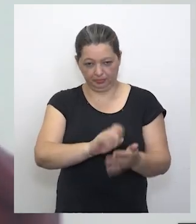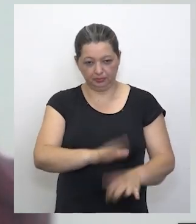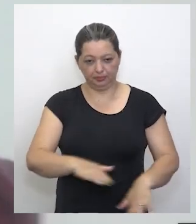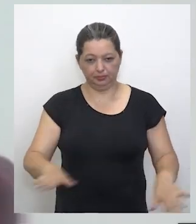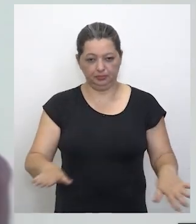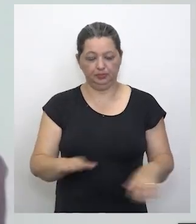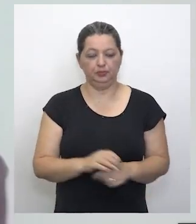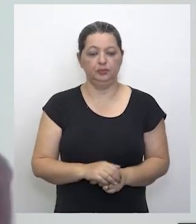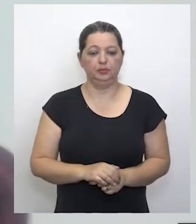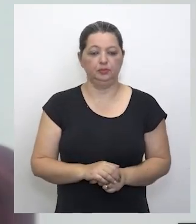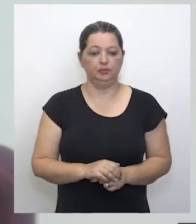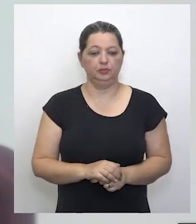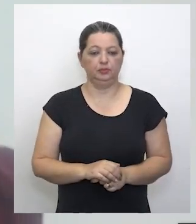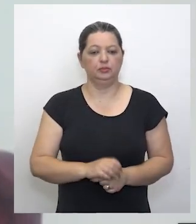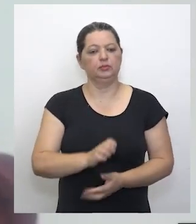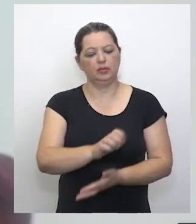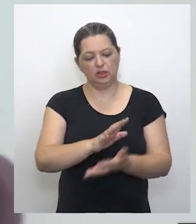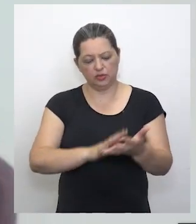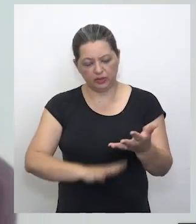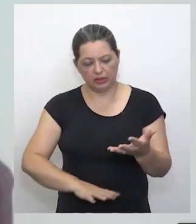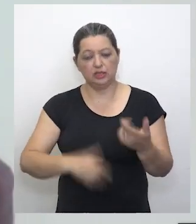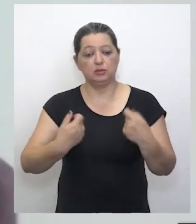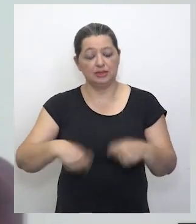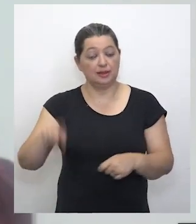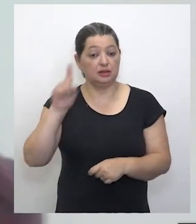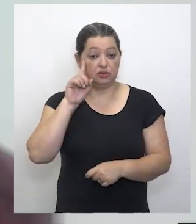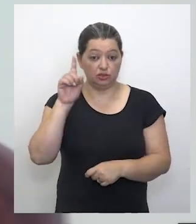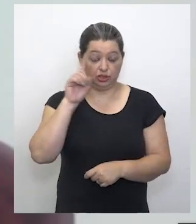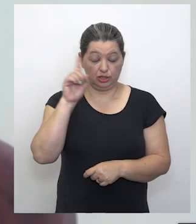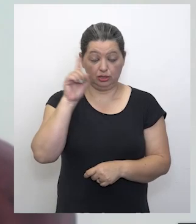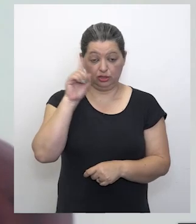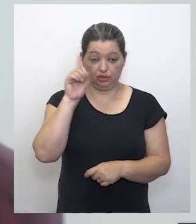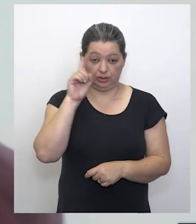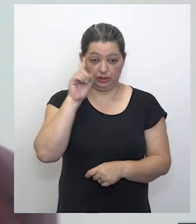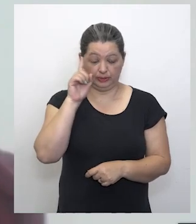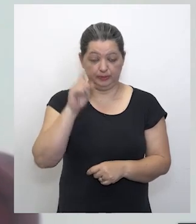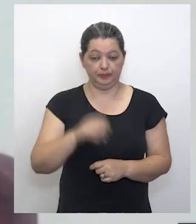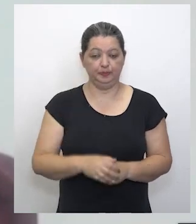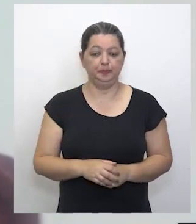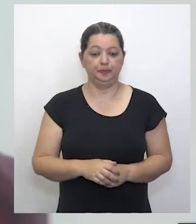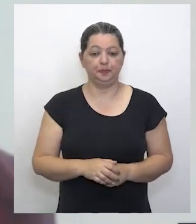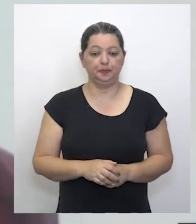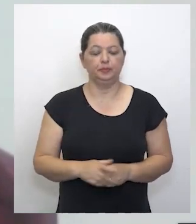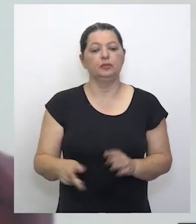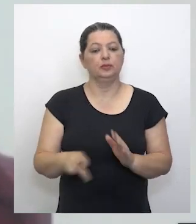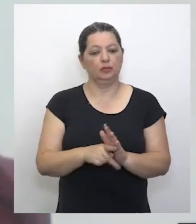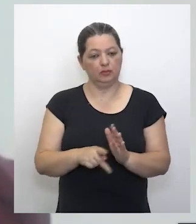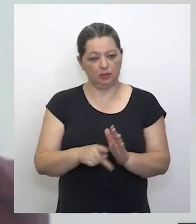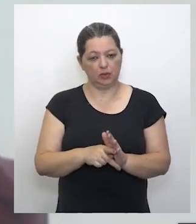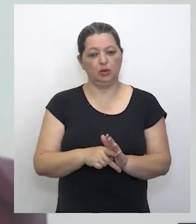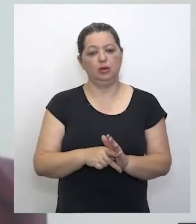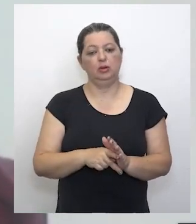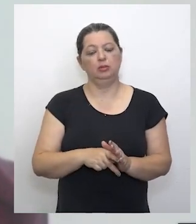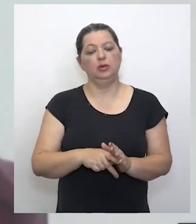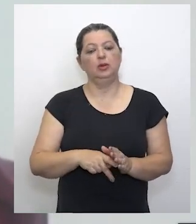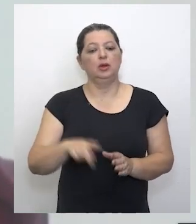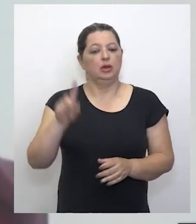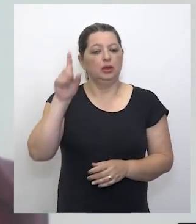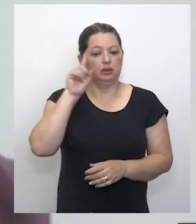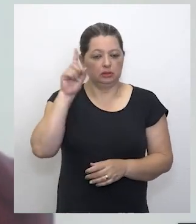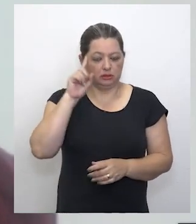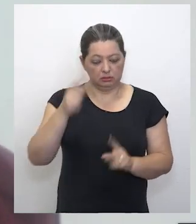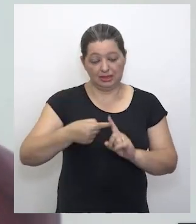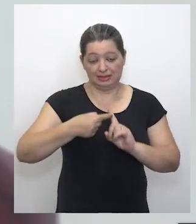atividades são rotineiras, elas precisam estar na rotina do professor, né, na rotina